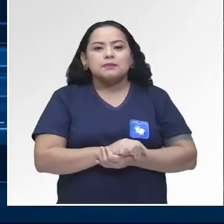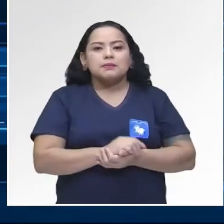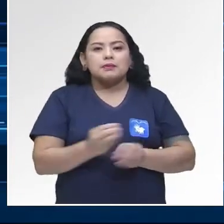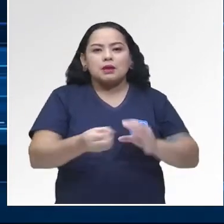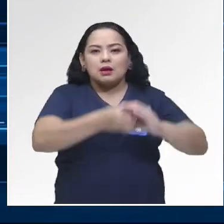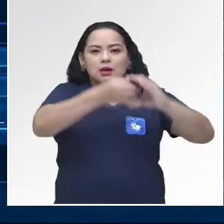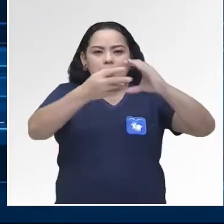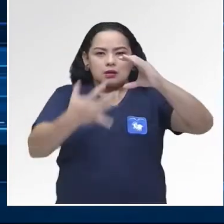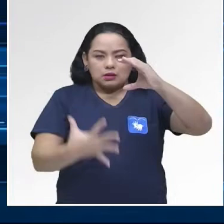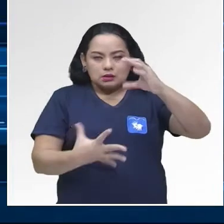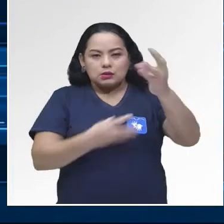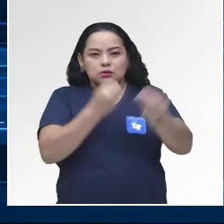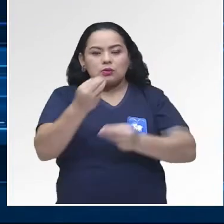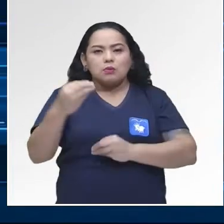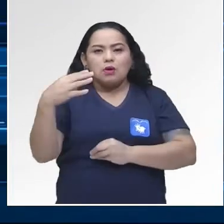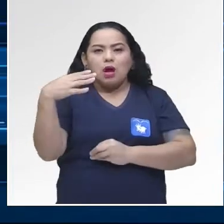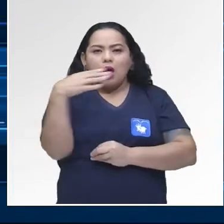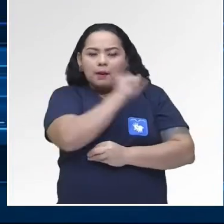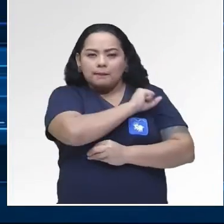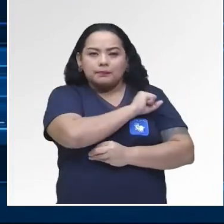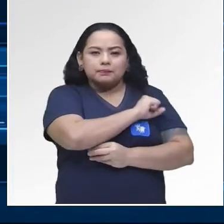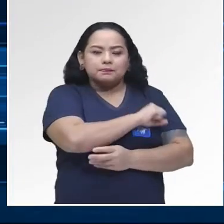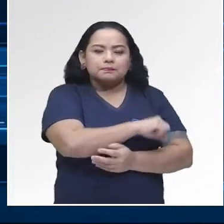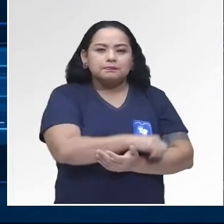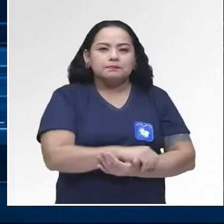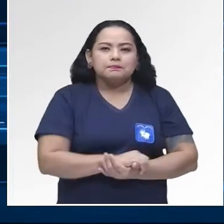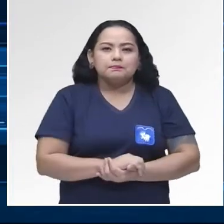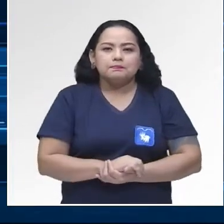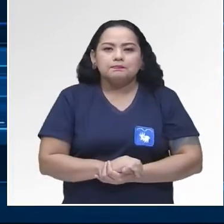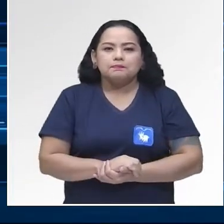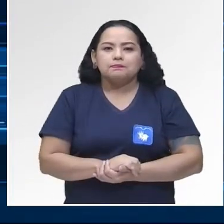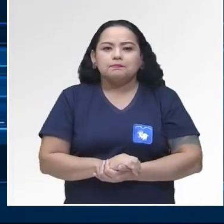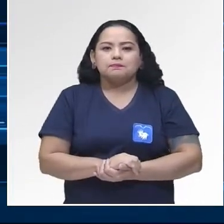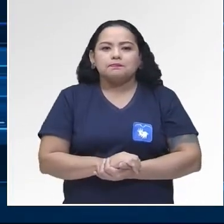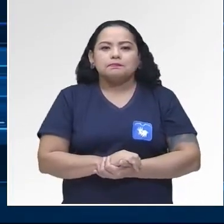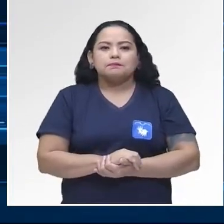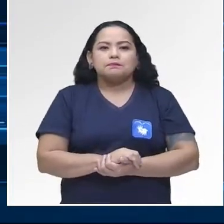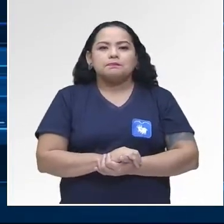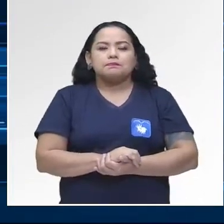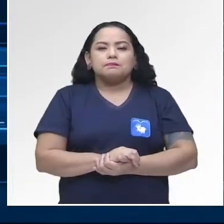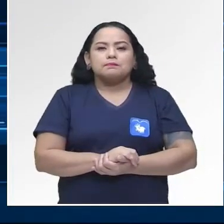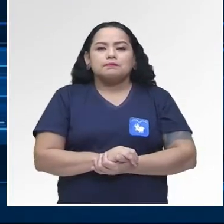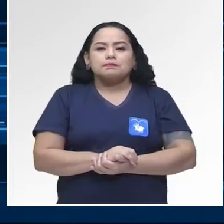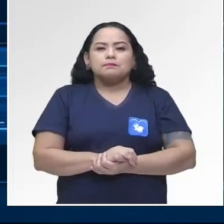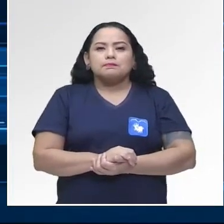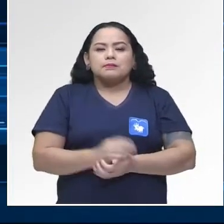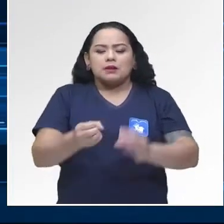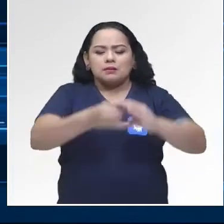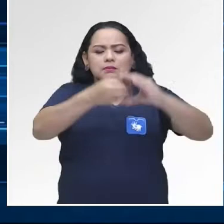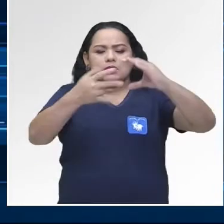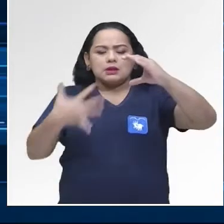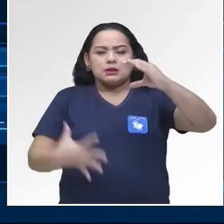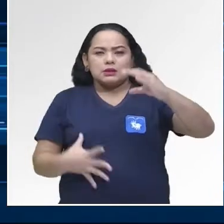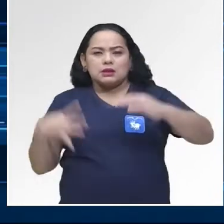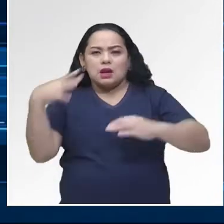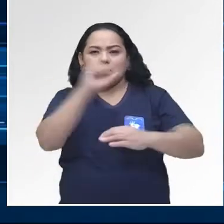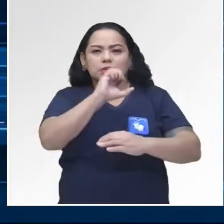caráter imediatista, ou o caráter imediato das coisas.